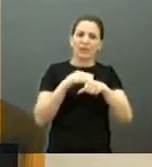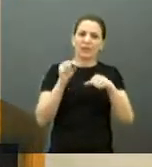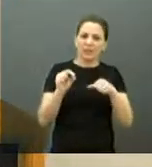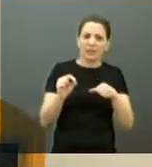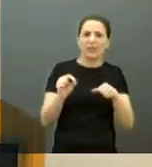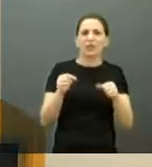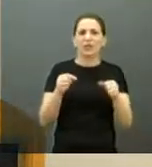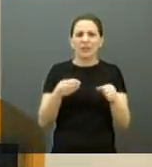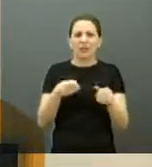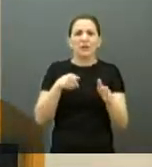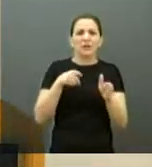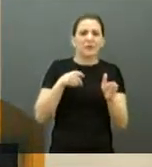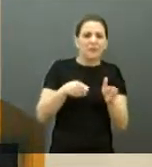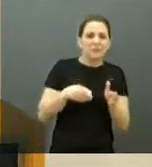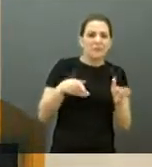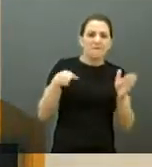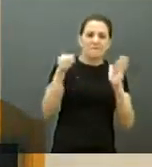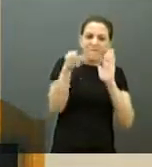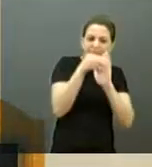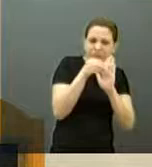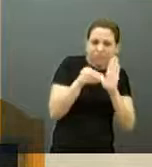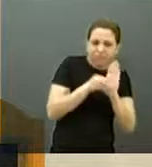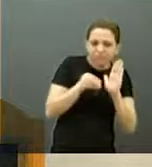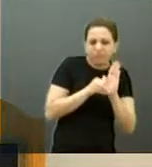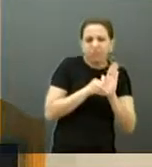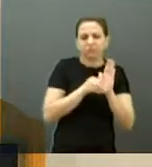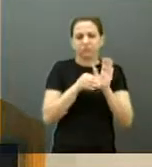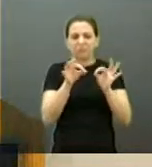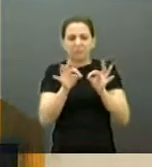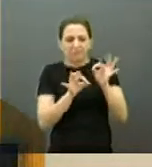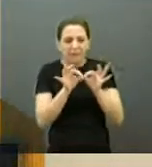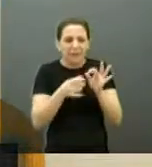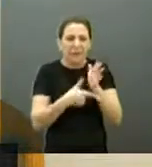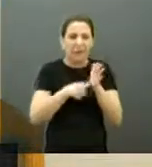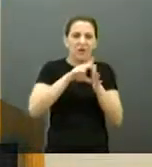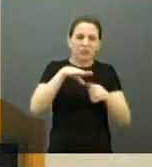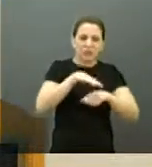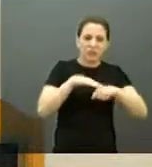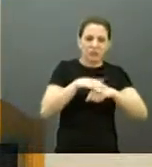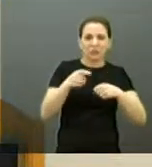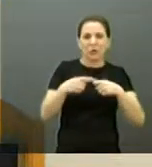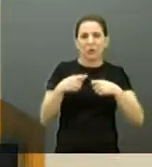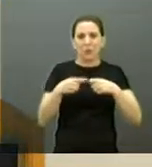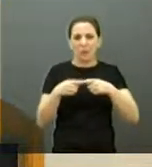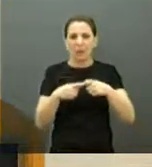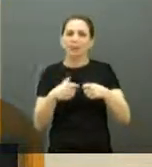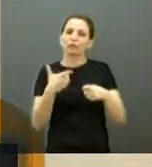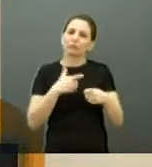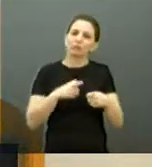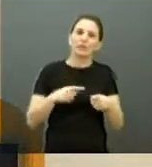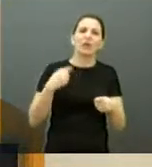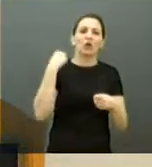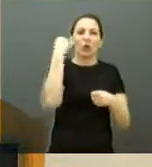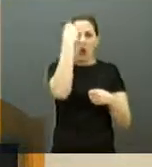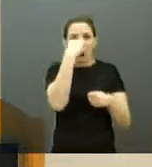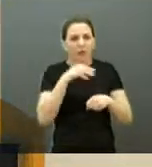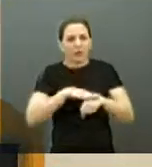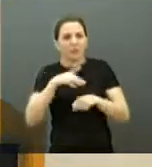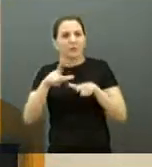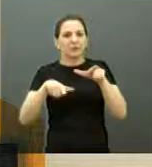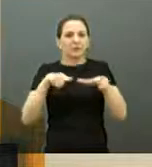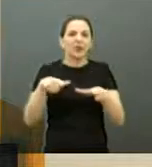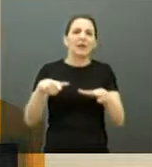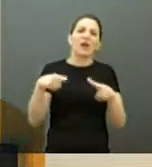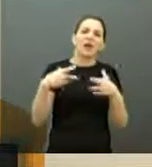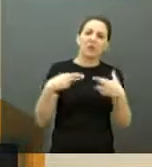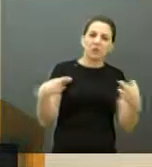uma consulta ao quadro deles, e colocar, sem saber se aquele médico já não tem plantão ou já não tem compromisso previamente